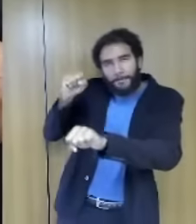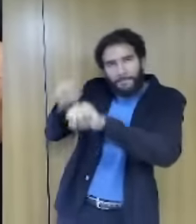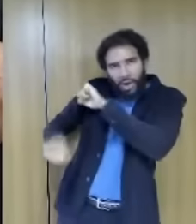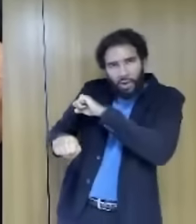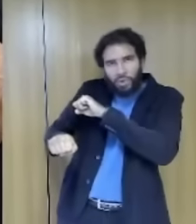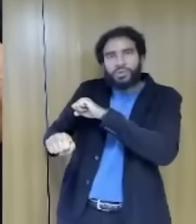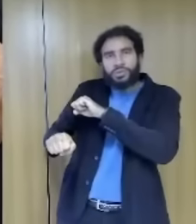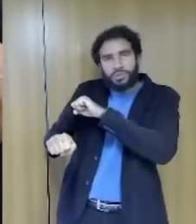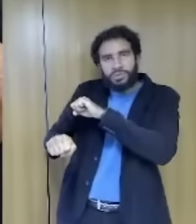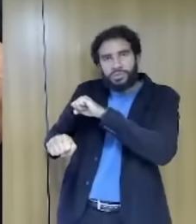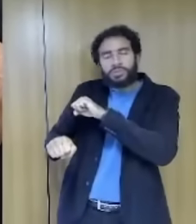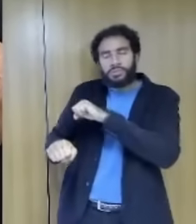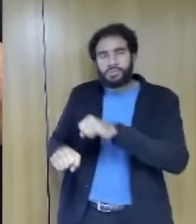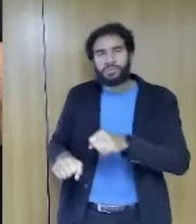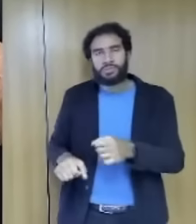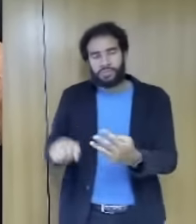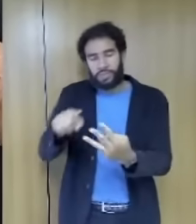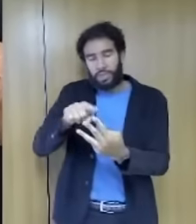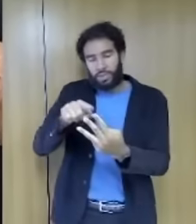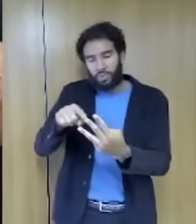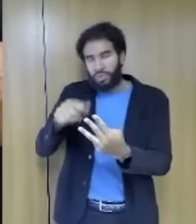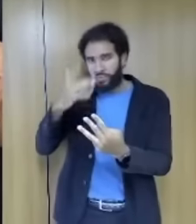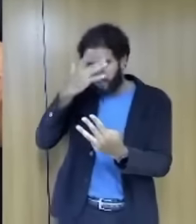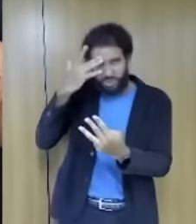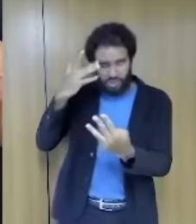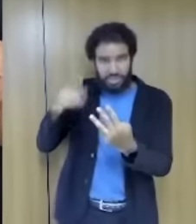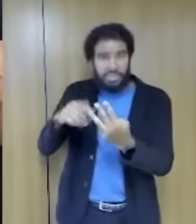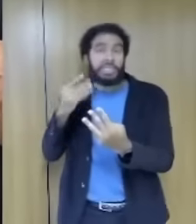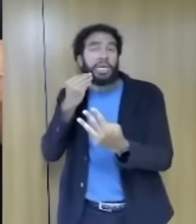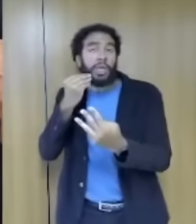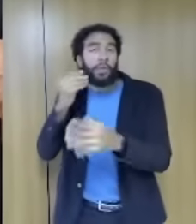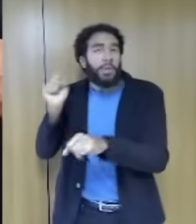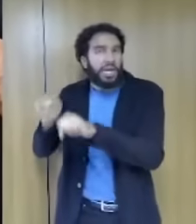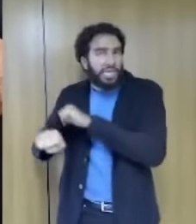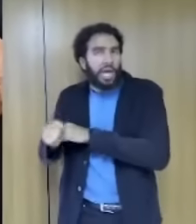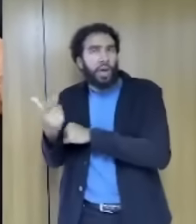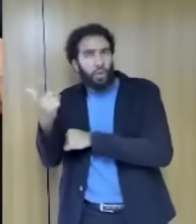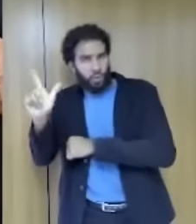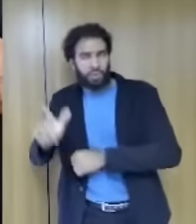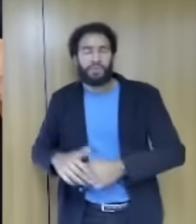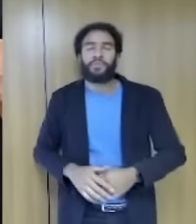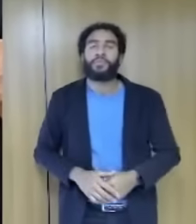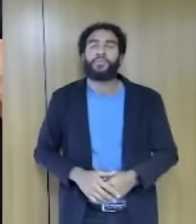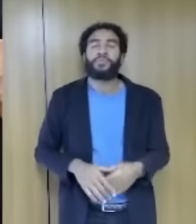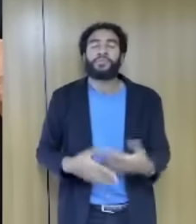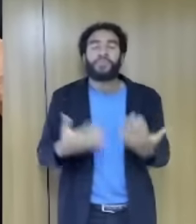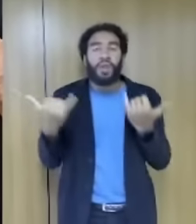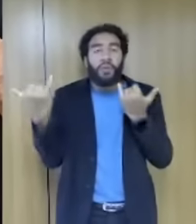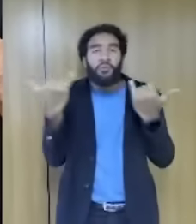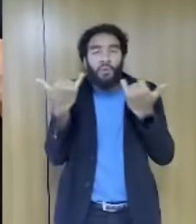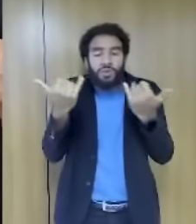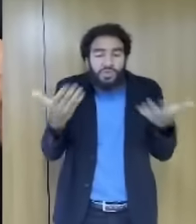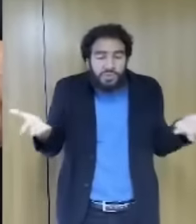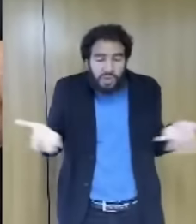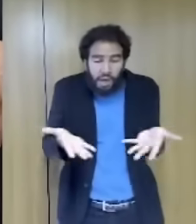foram aludidos. Então, as informações disponíveis nesse momento, as informações